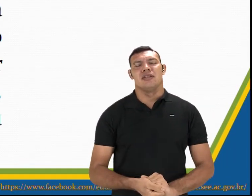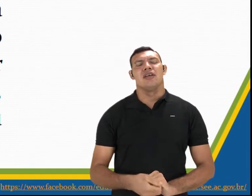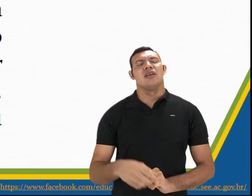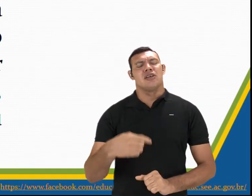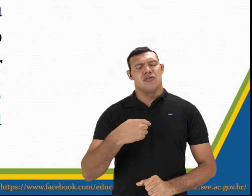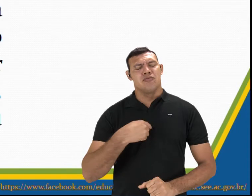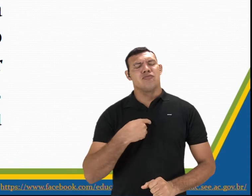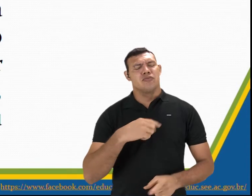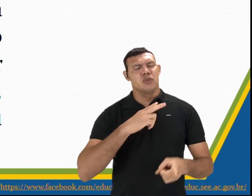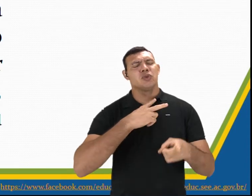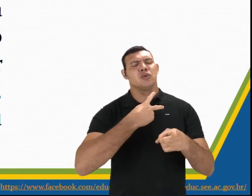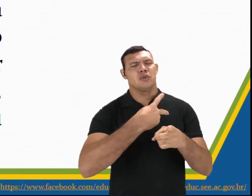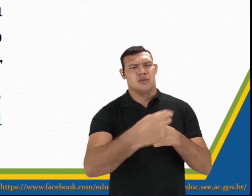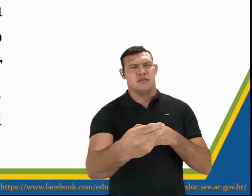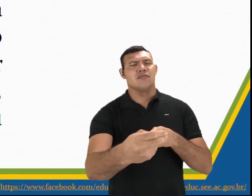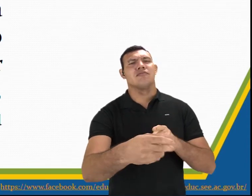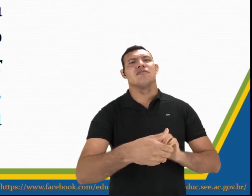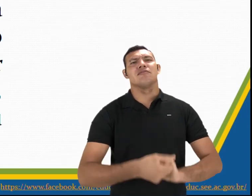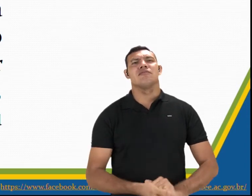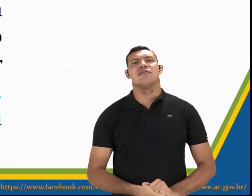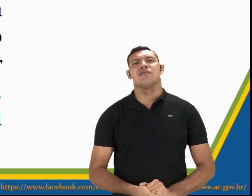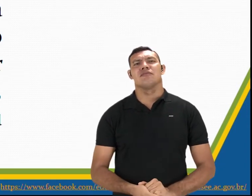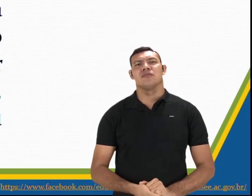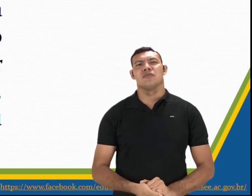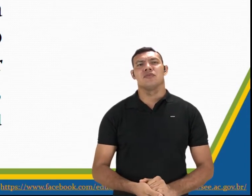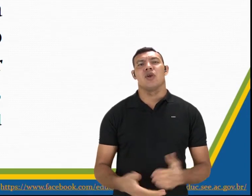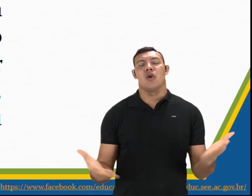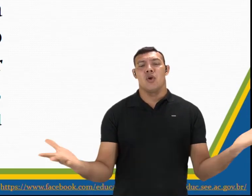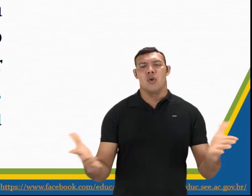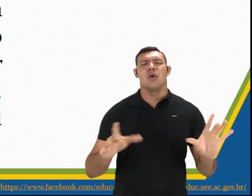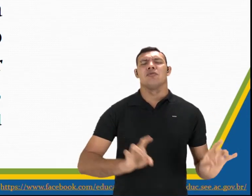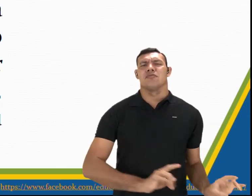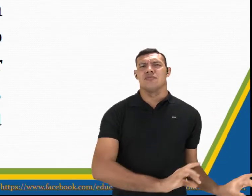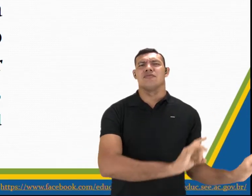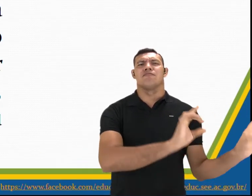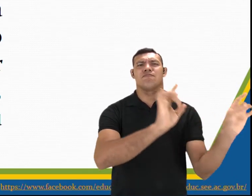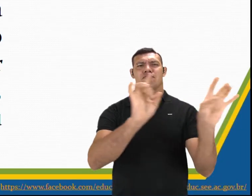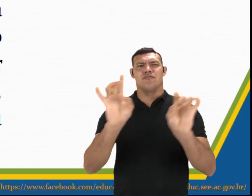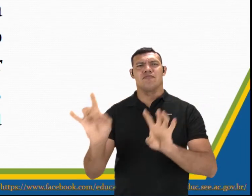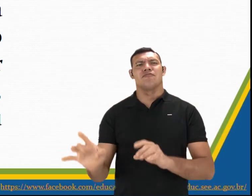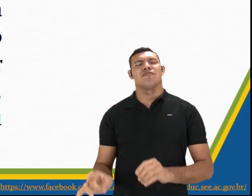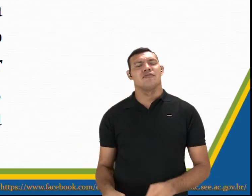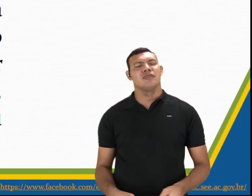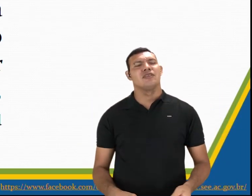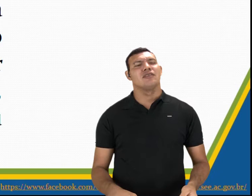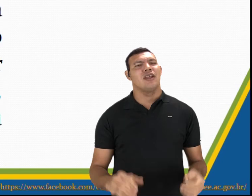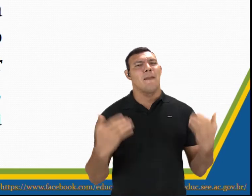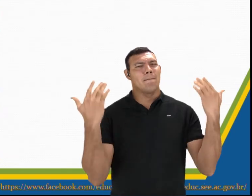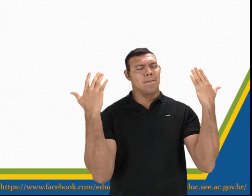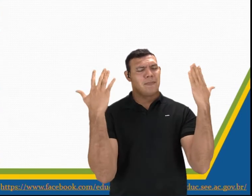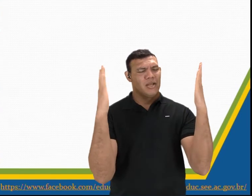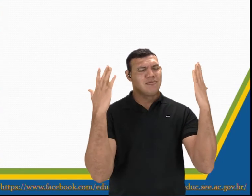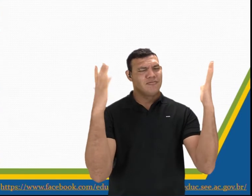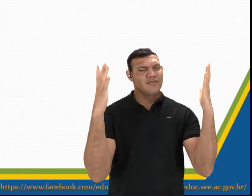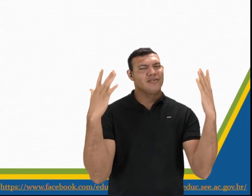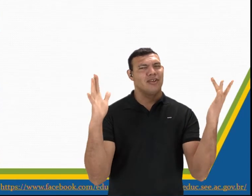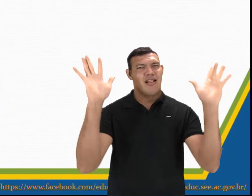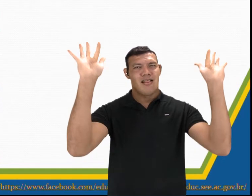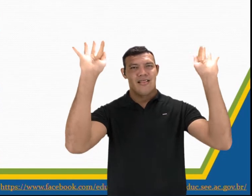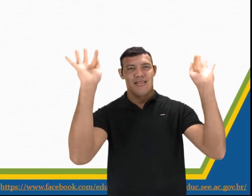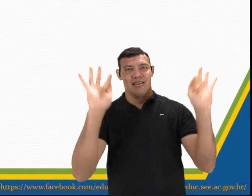e venci, né? Hoje é especial, vou comemorar 2 vezes, afirmou.